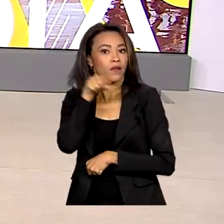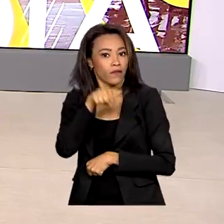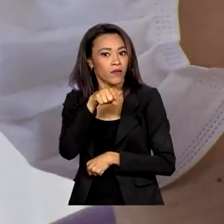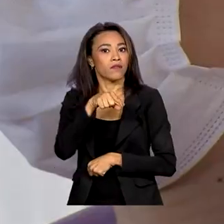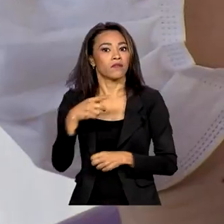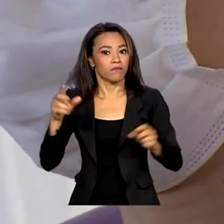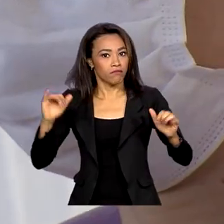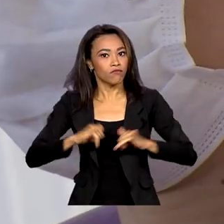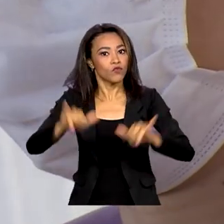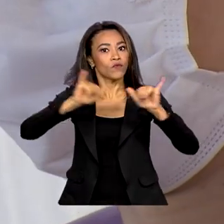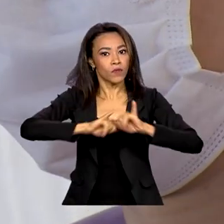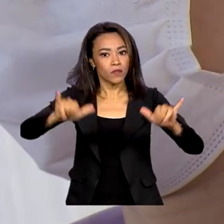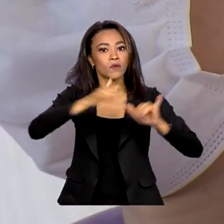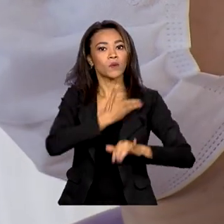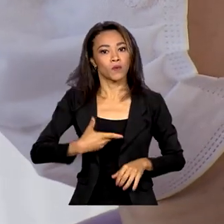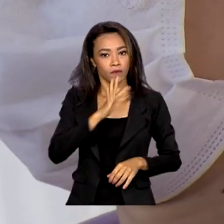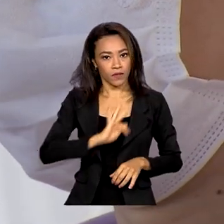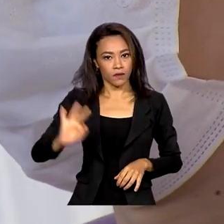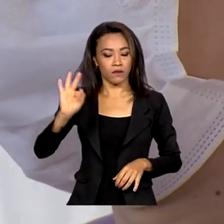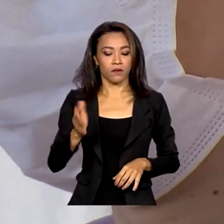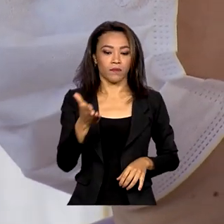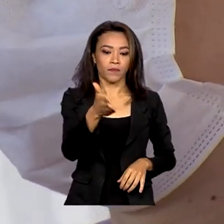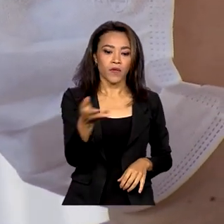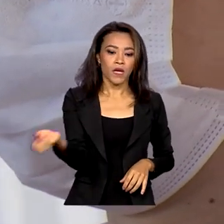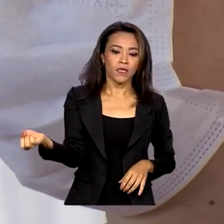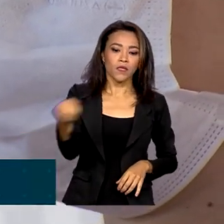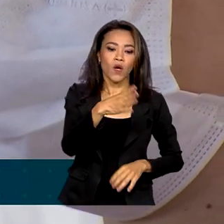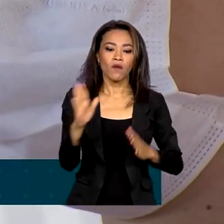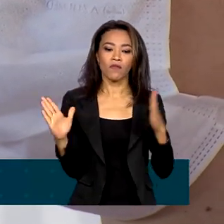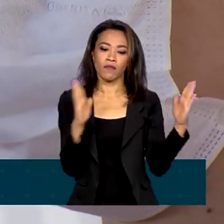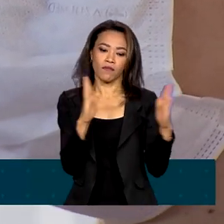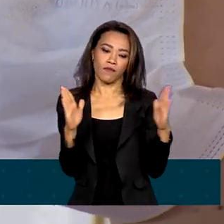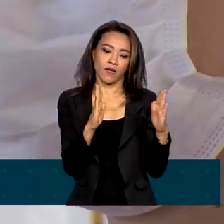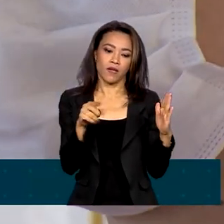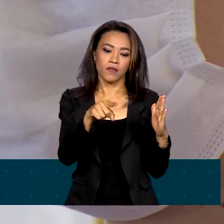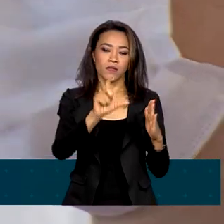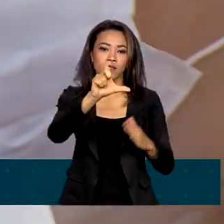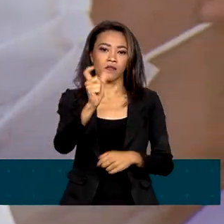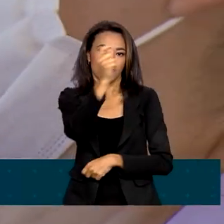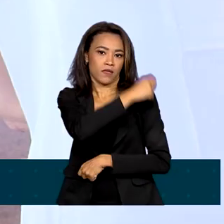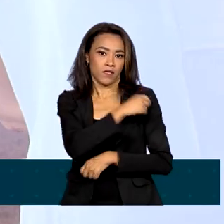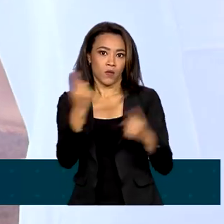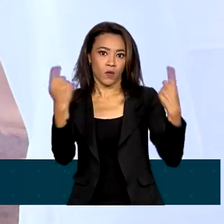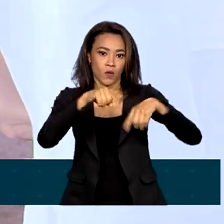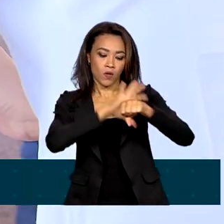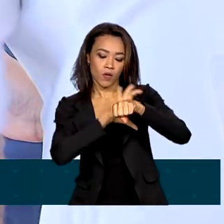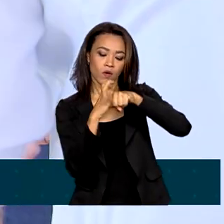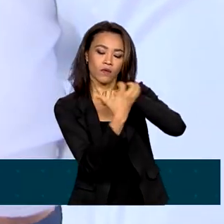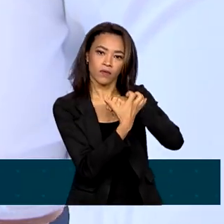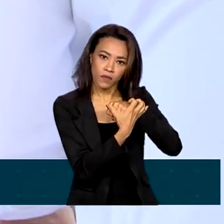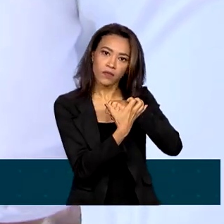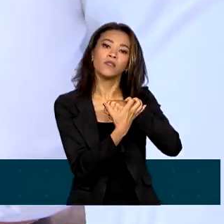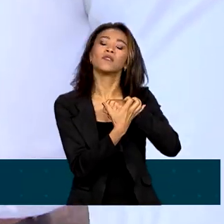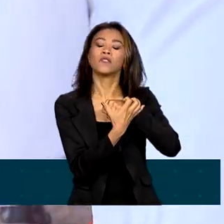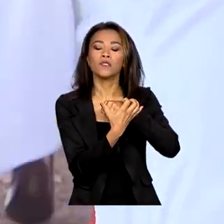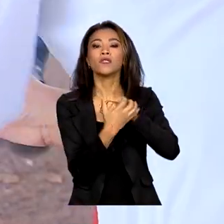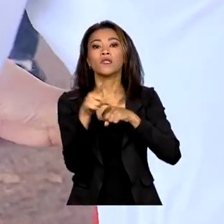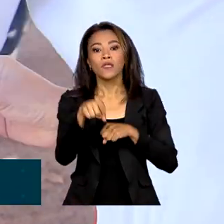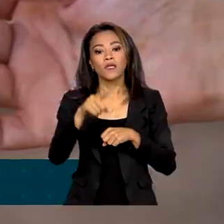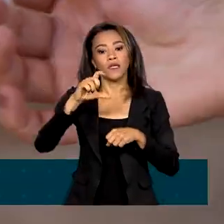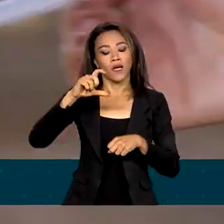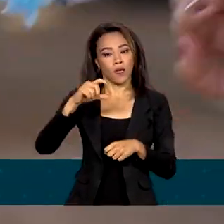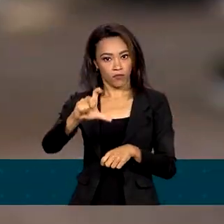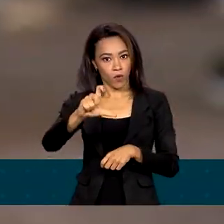federal. Com o início da nova fase da vacinação contra a Covid-19, incluindo as doses